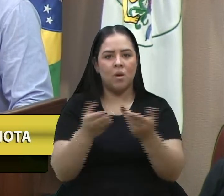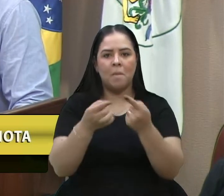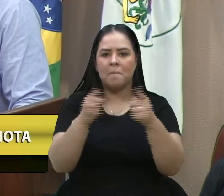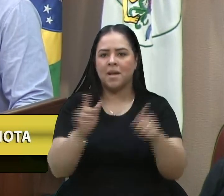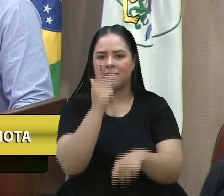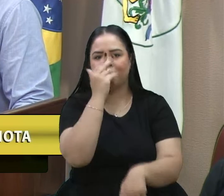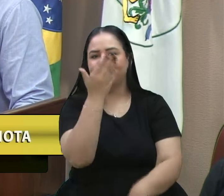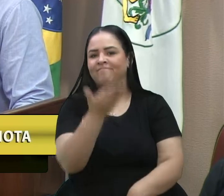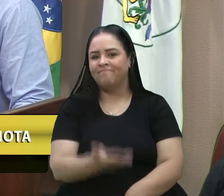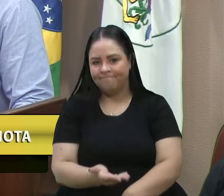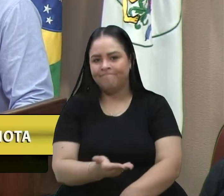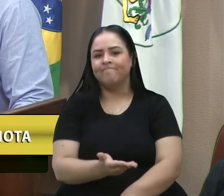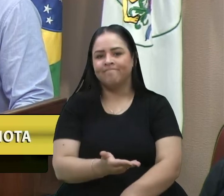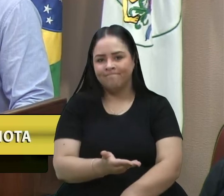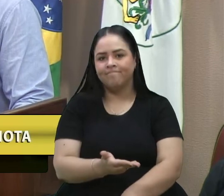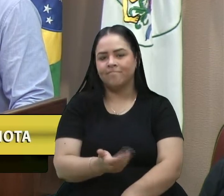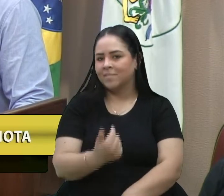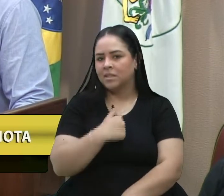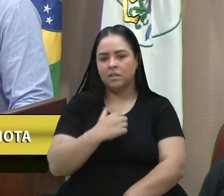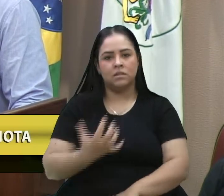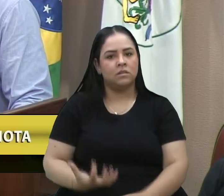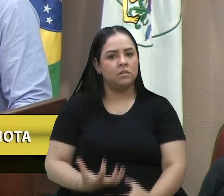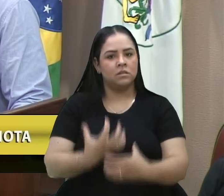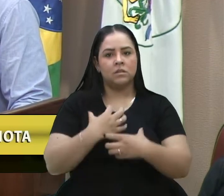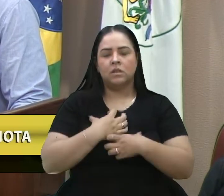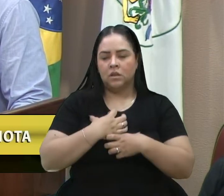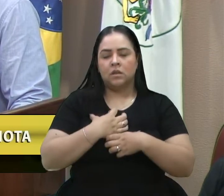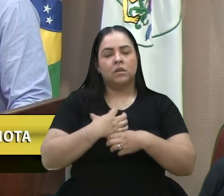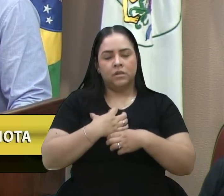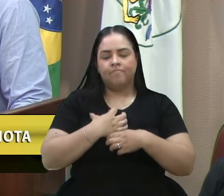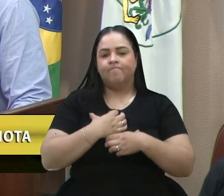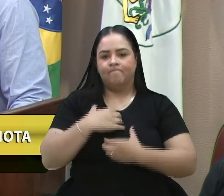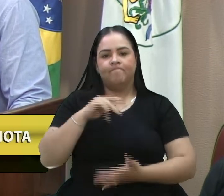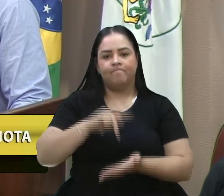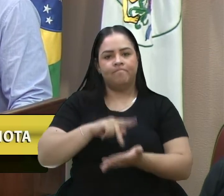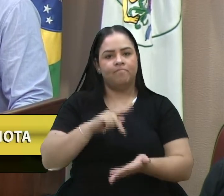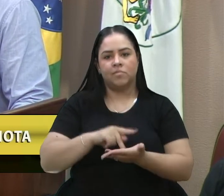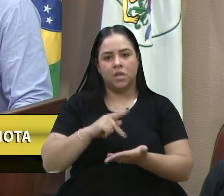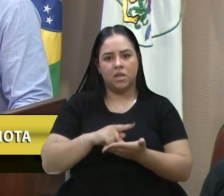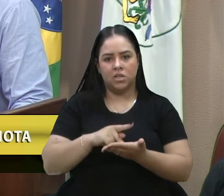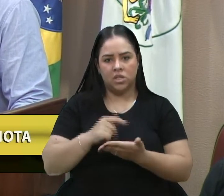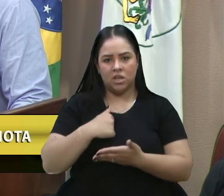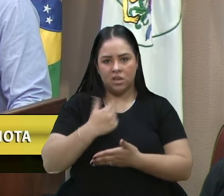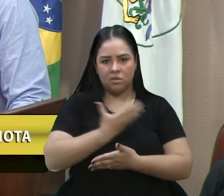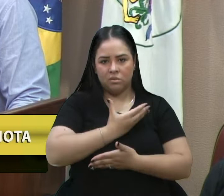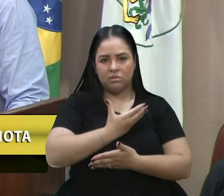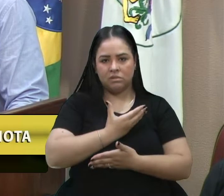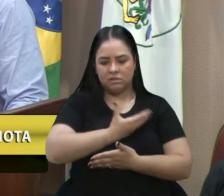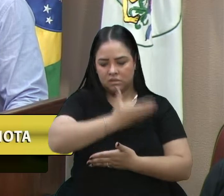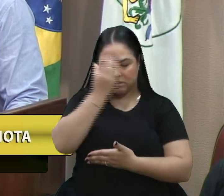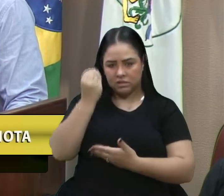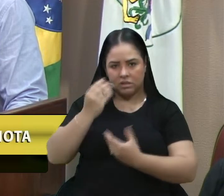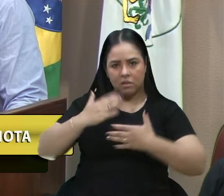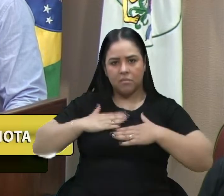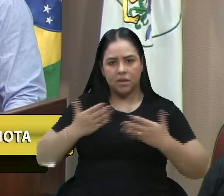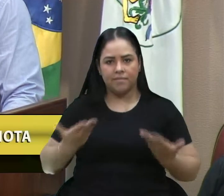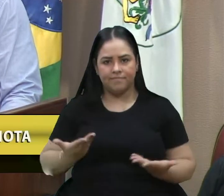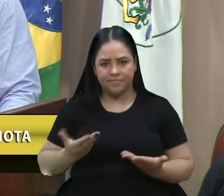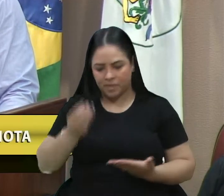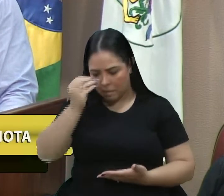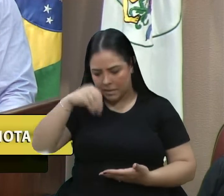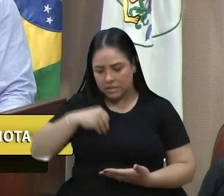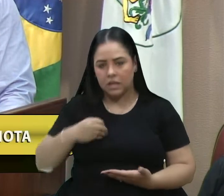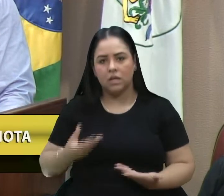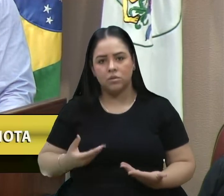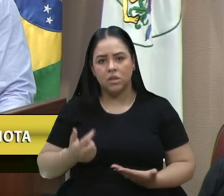caso, eu me senti realmente deixado de lado. E por este motivo, eu tomo